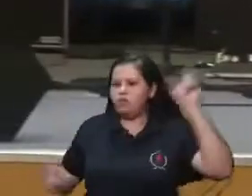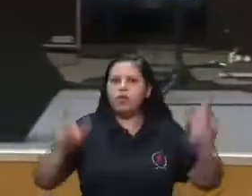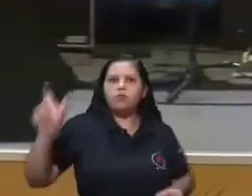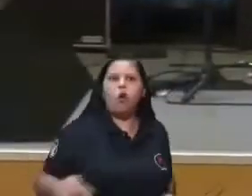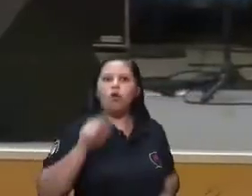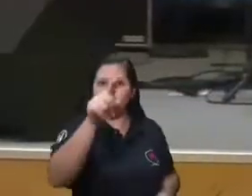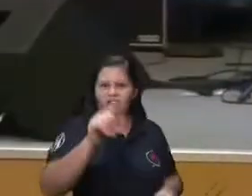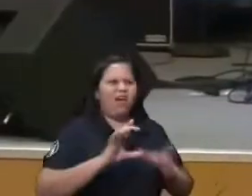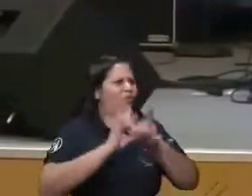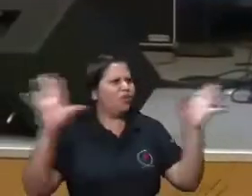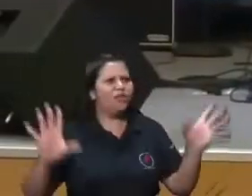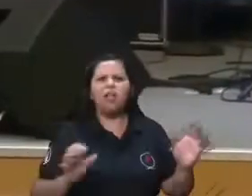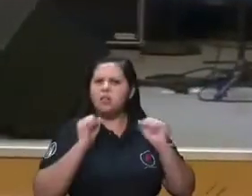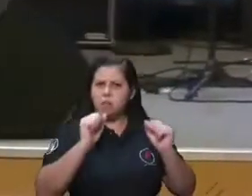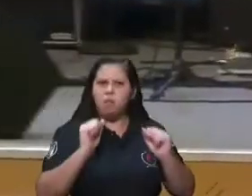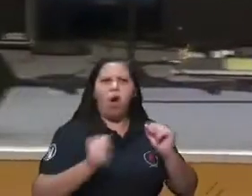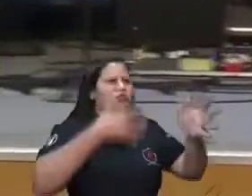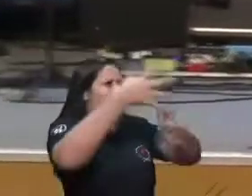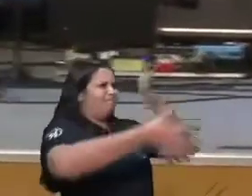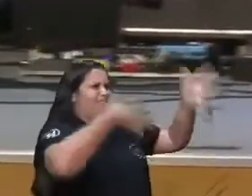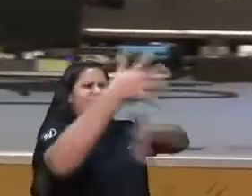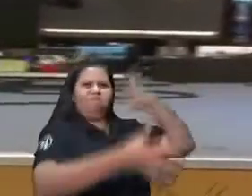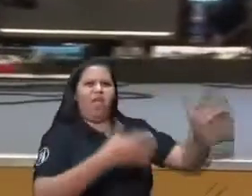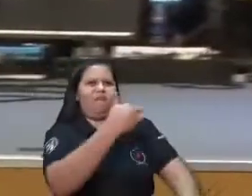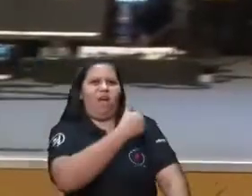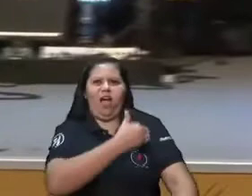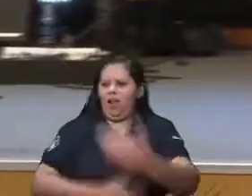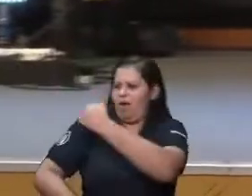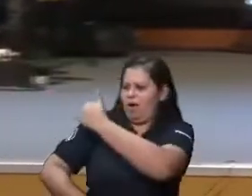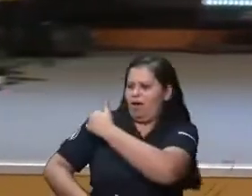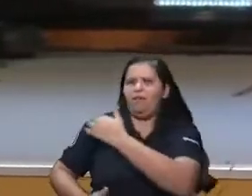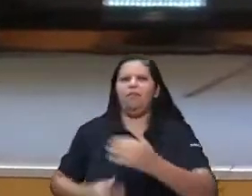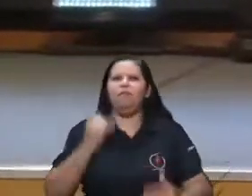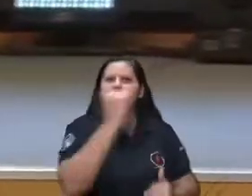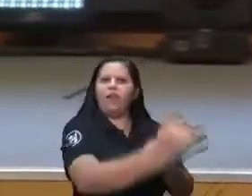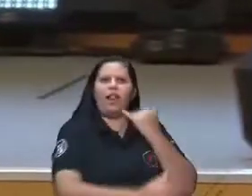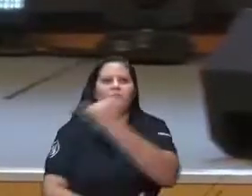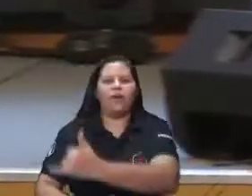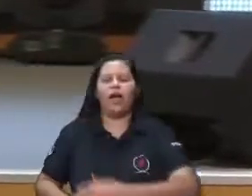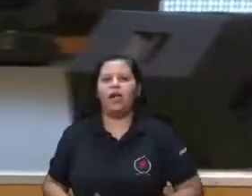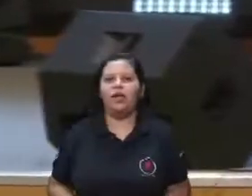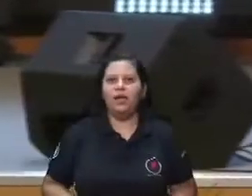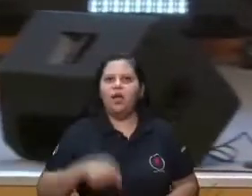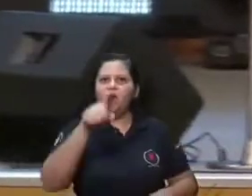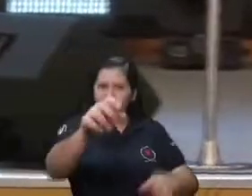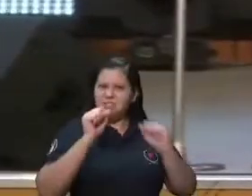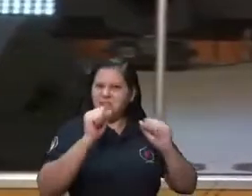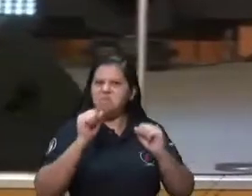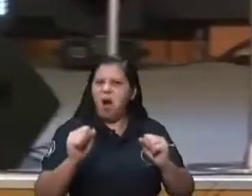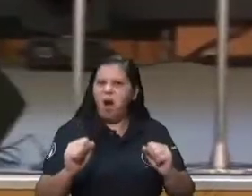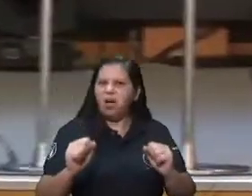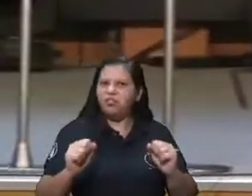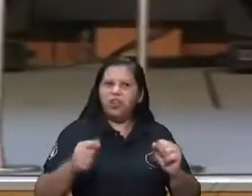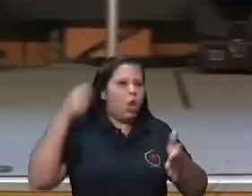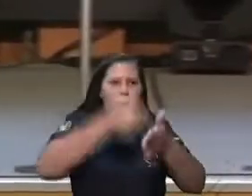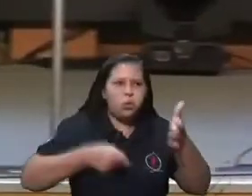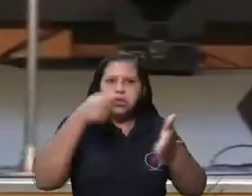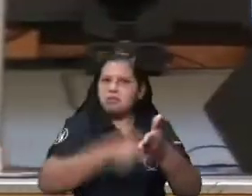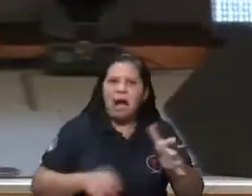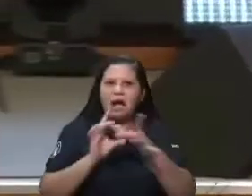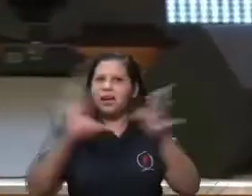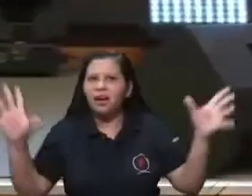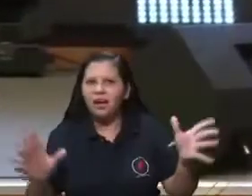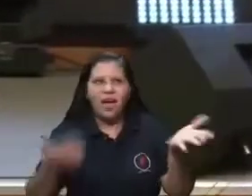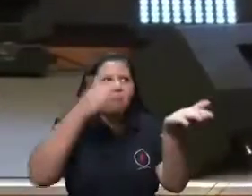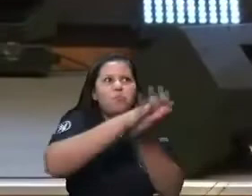autorizado, você está autorizado, você está autorizado, você está autorizado. Publique o livro, você está autorizado. Entregue a mensagem,